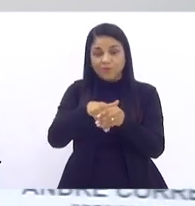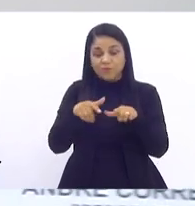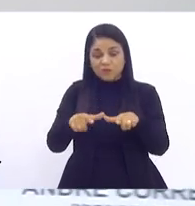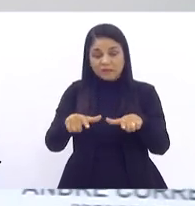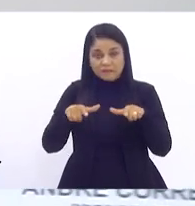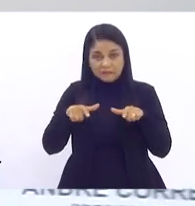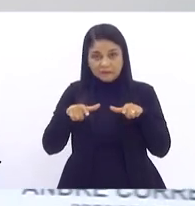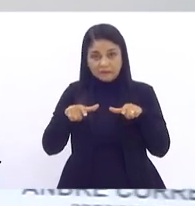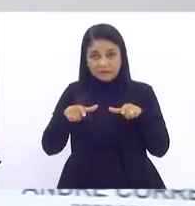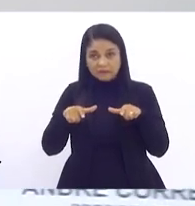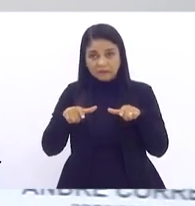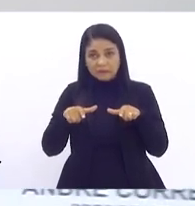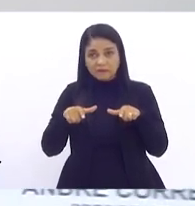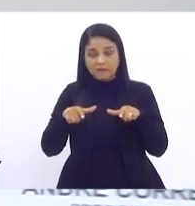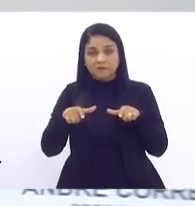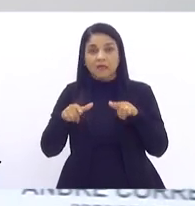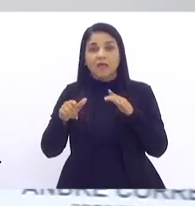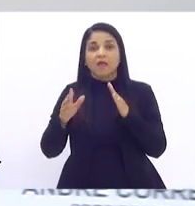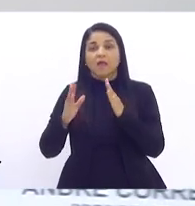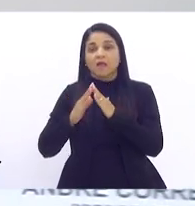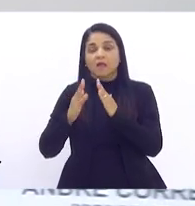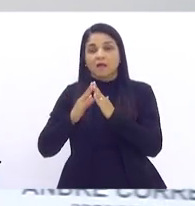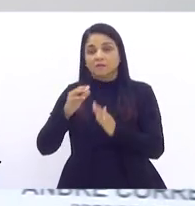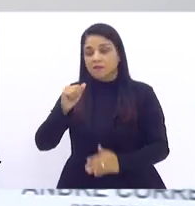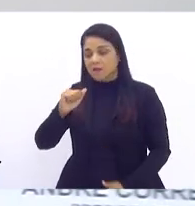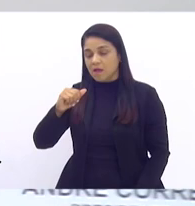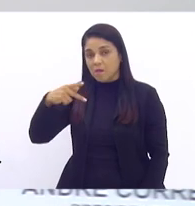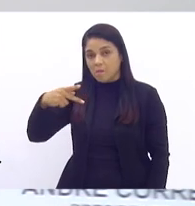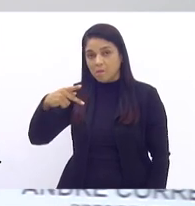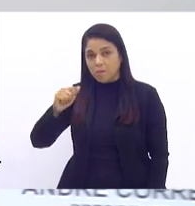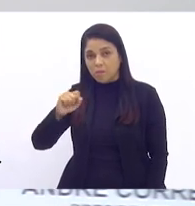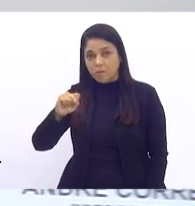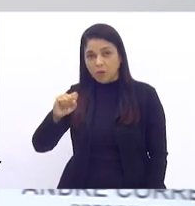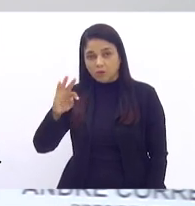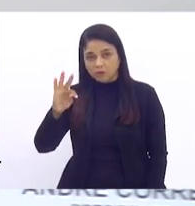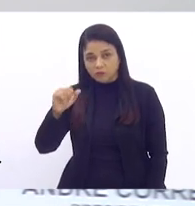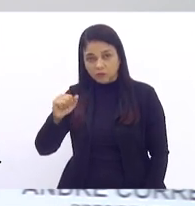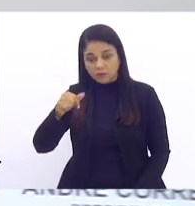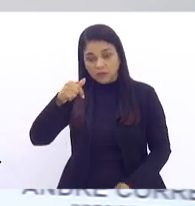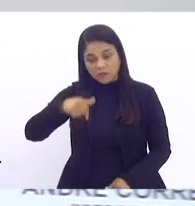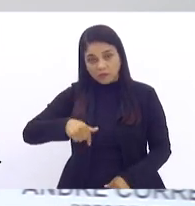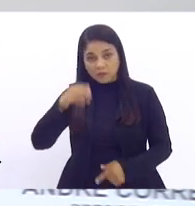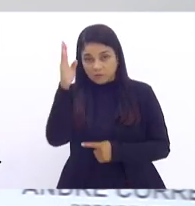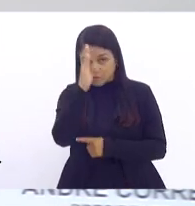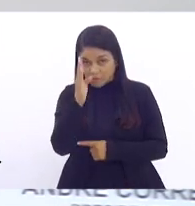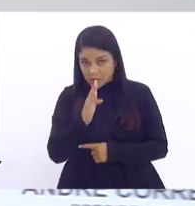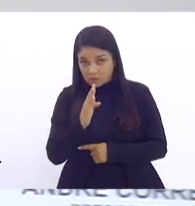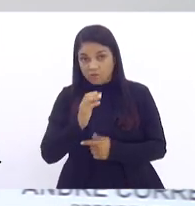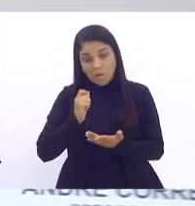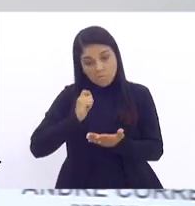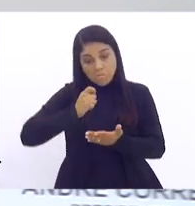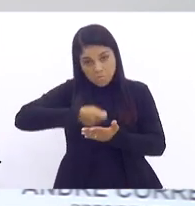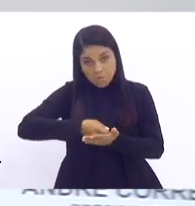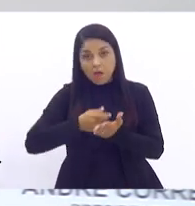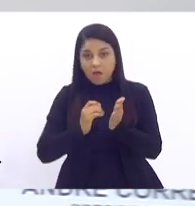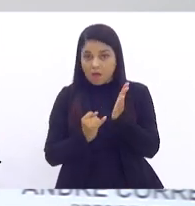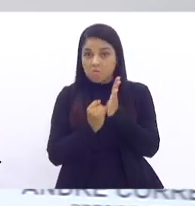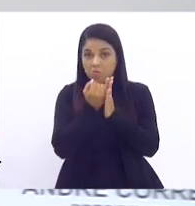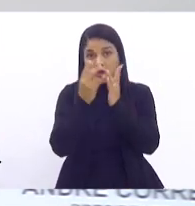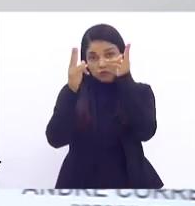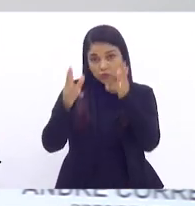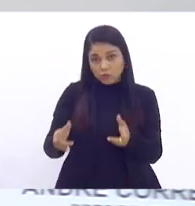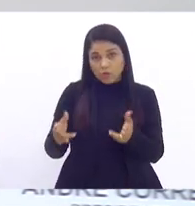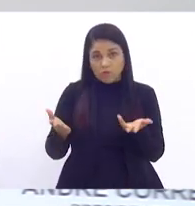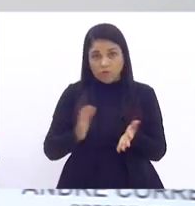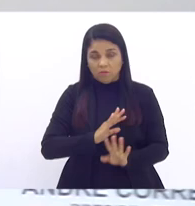um outorga para que essas casas de apostas possa parar no Brasil e como qualquer empresa no Brasil vão pagar impostos no Brasil e aí tem